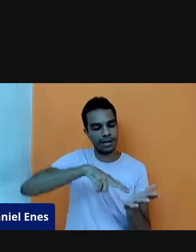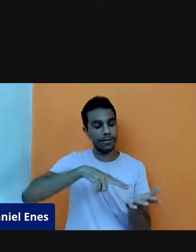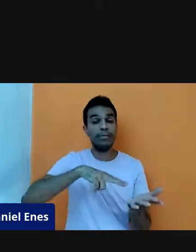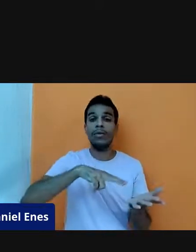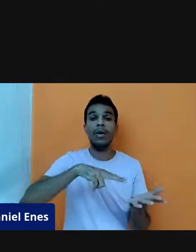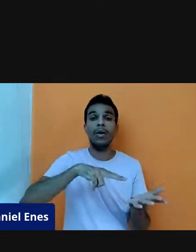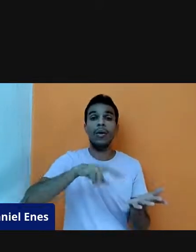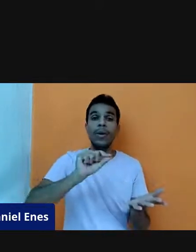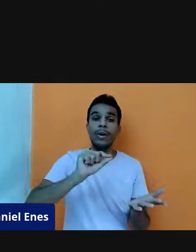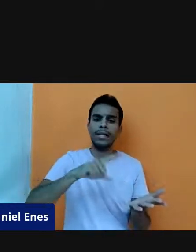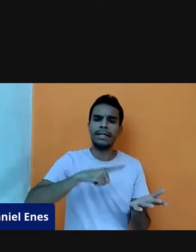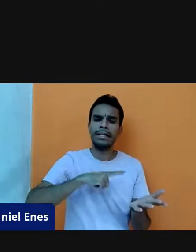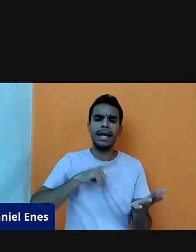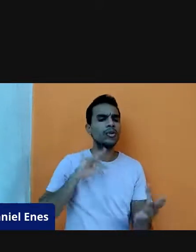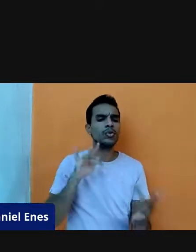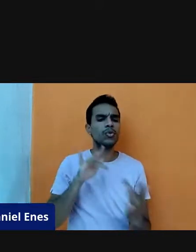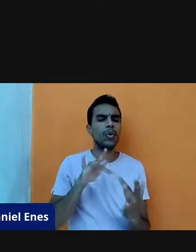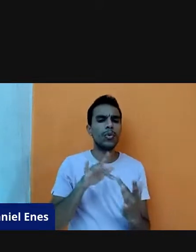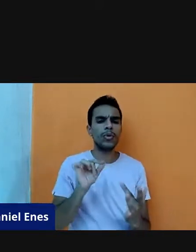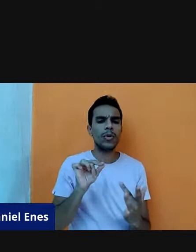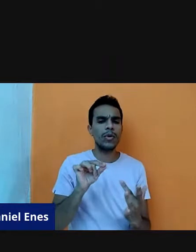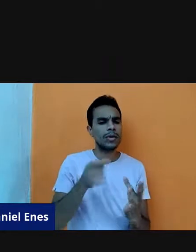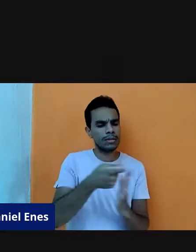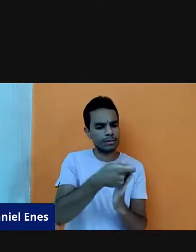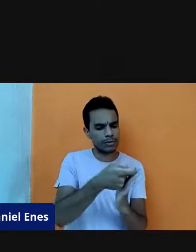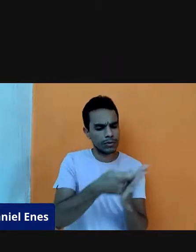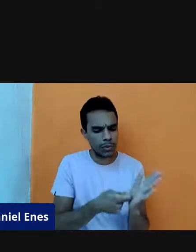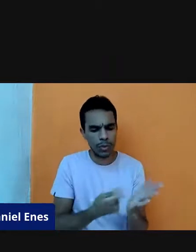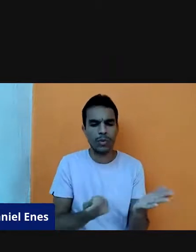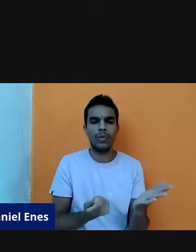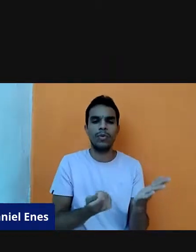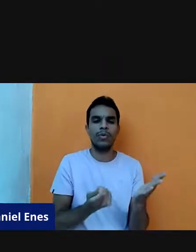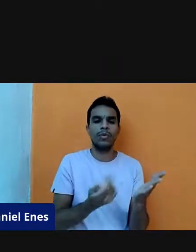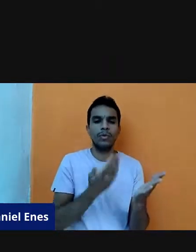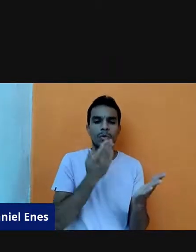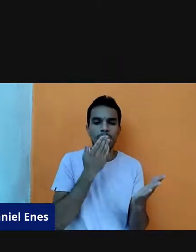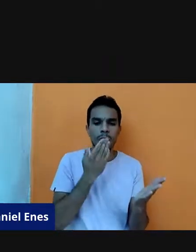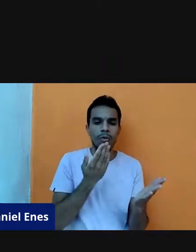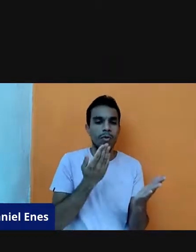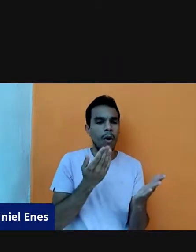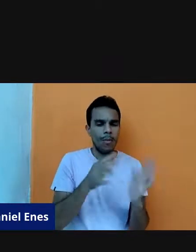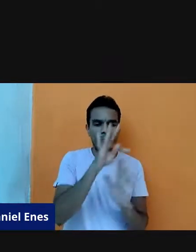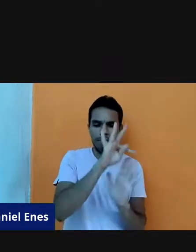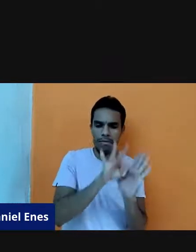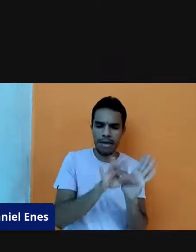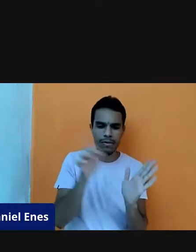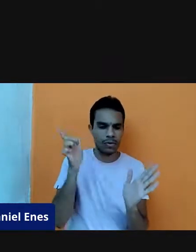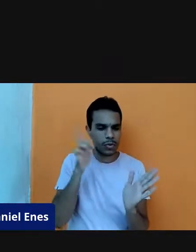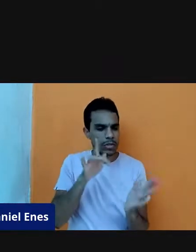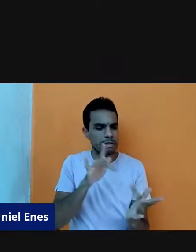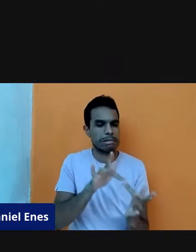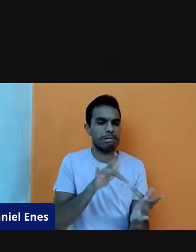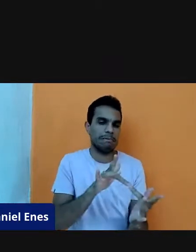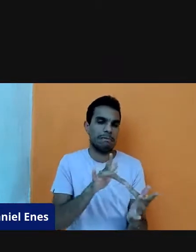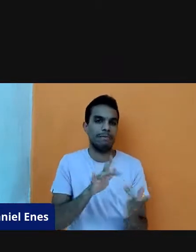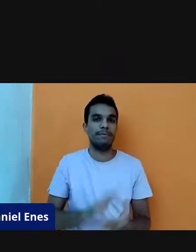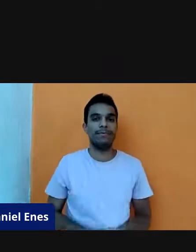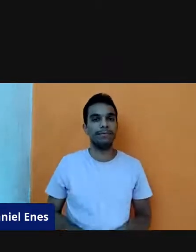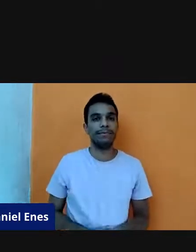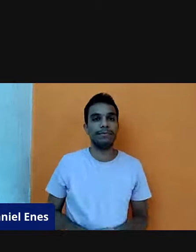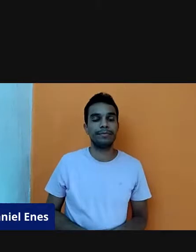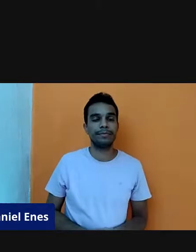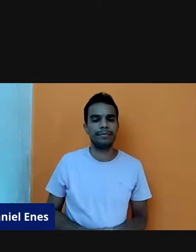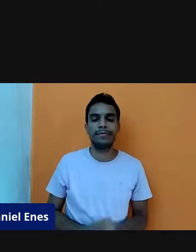tem contato com escrita, com formatos textuais, né? A